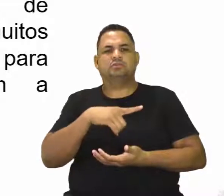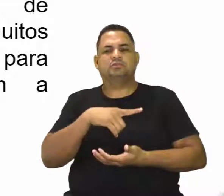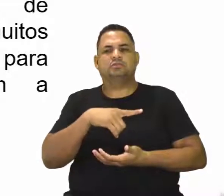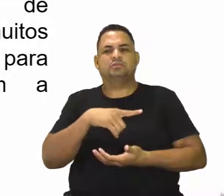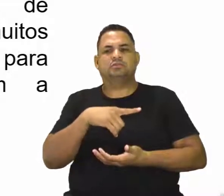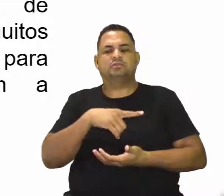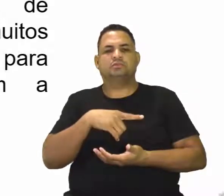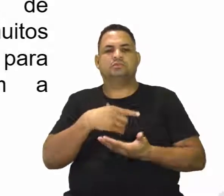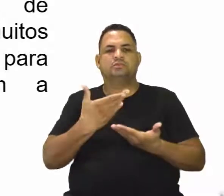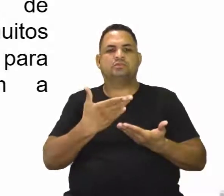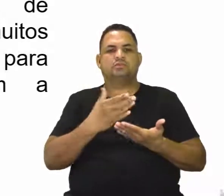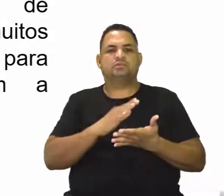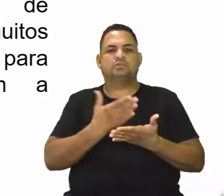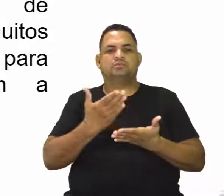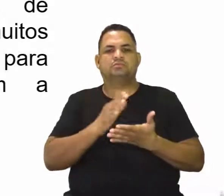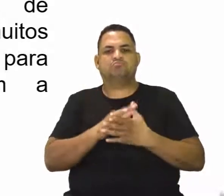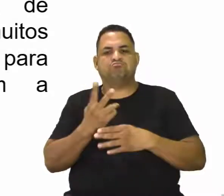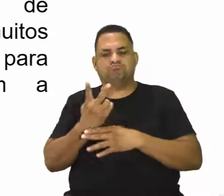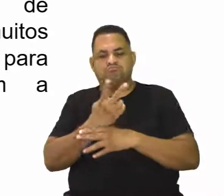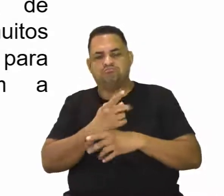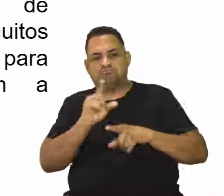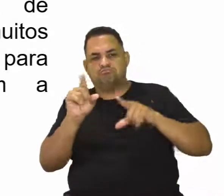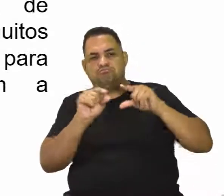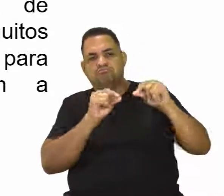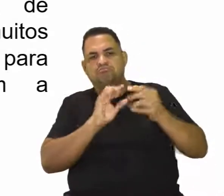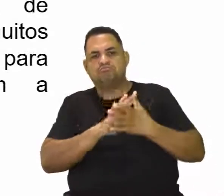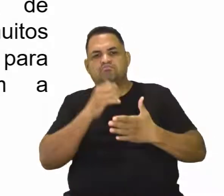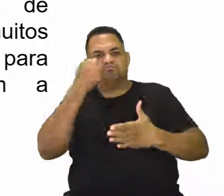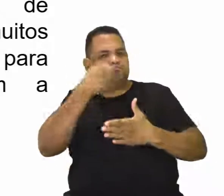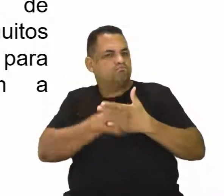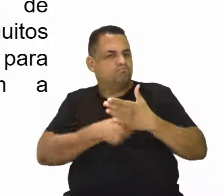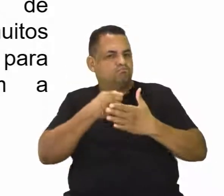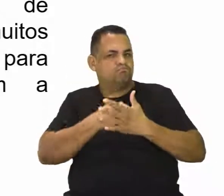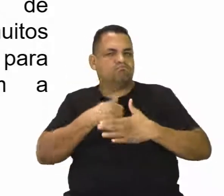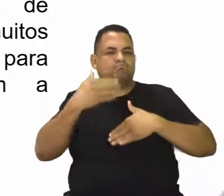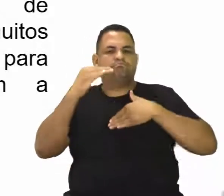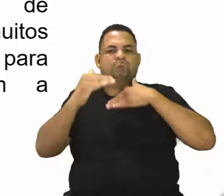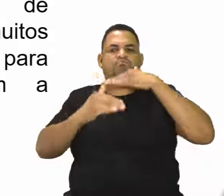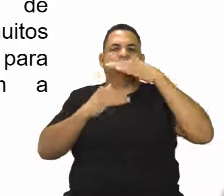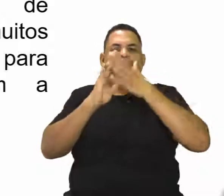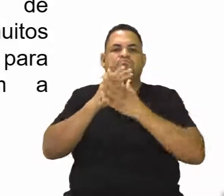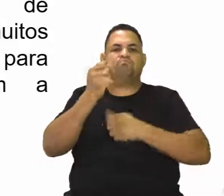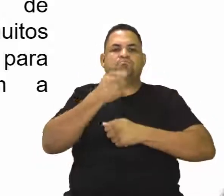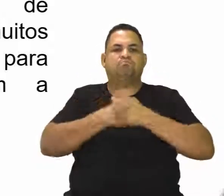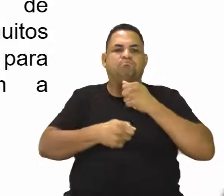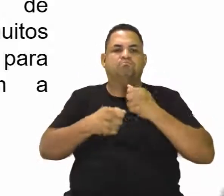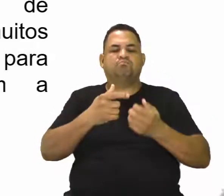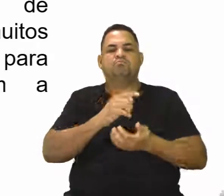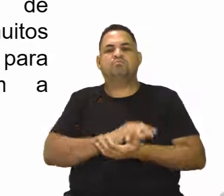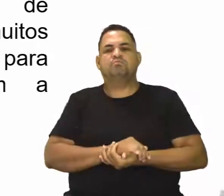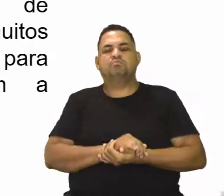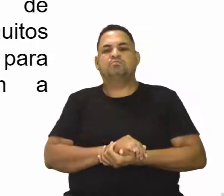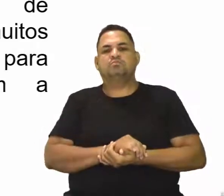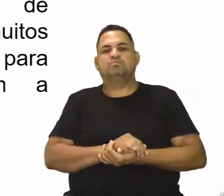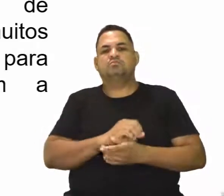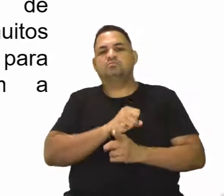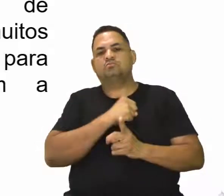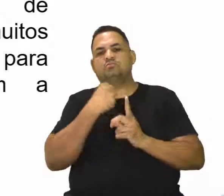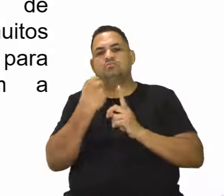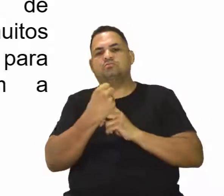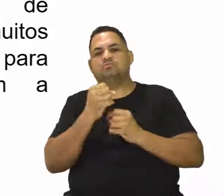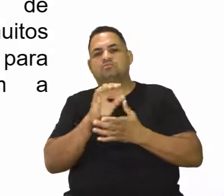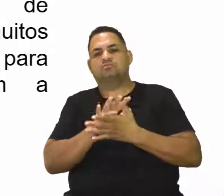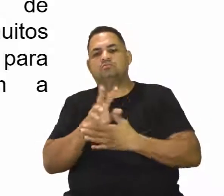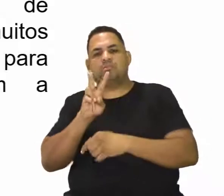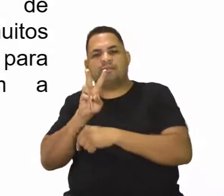Existe uma incessante busca por alternativas que defendam o desenvolvimento econômico das